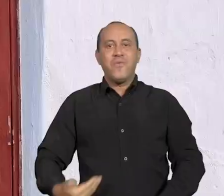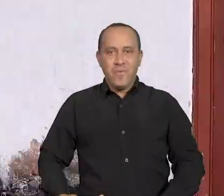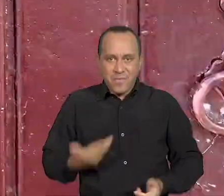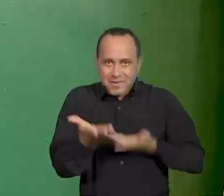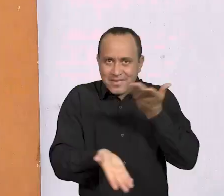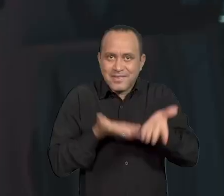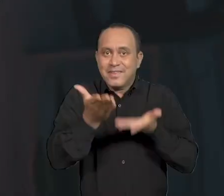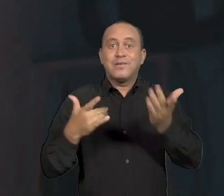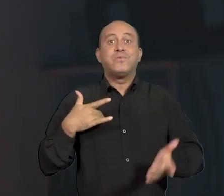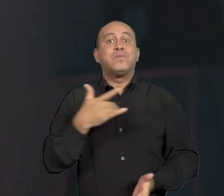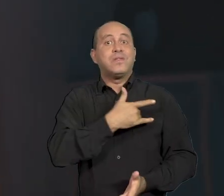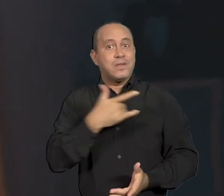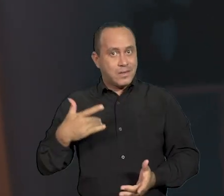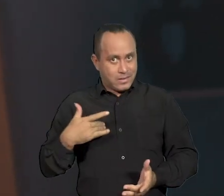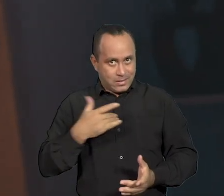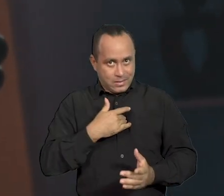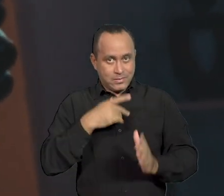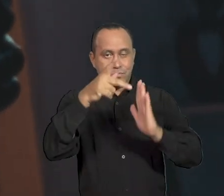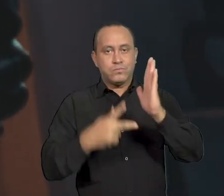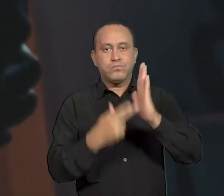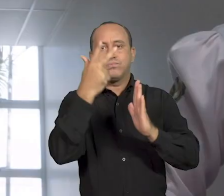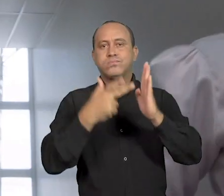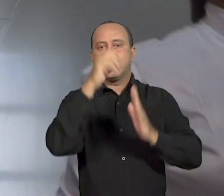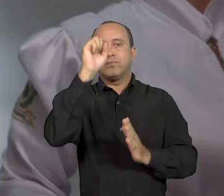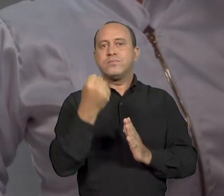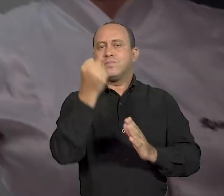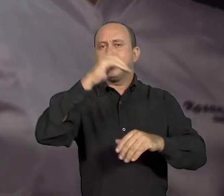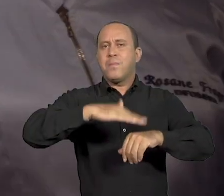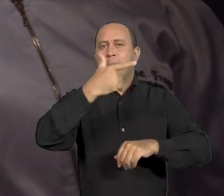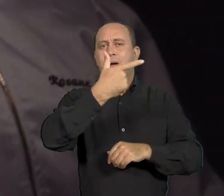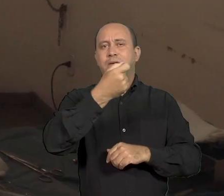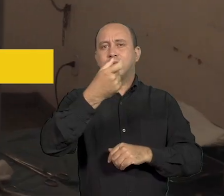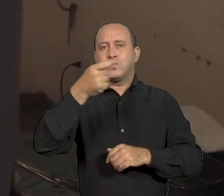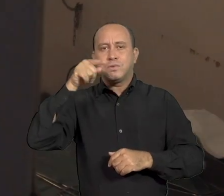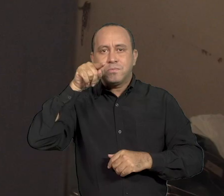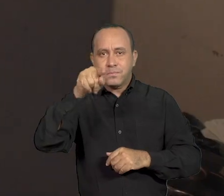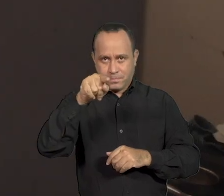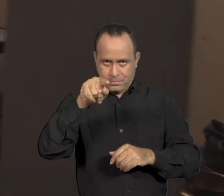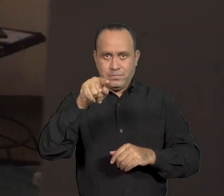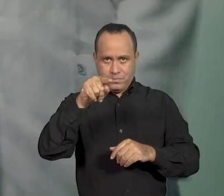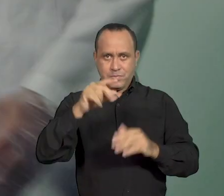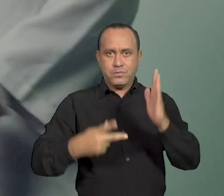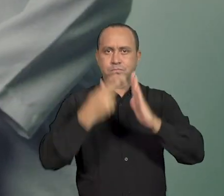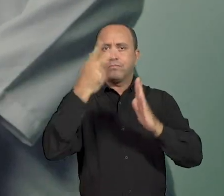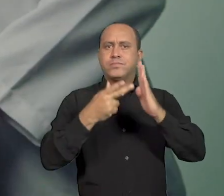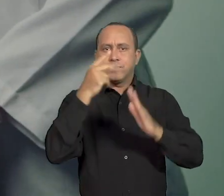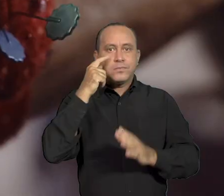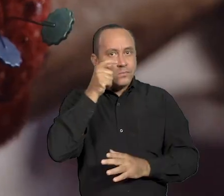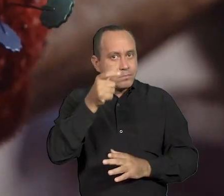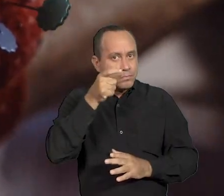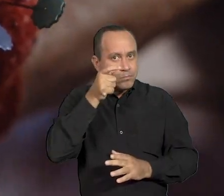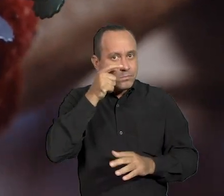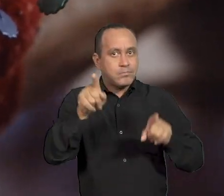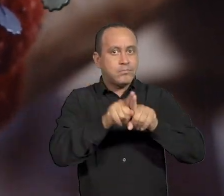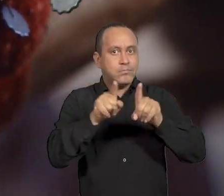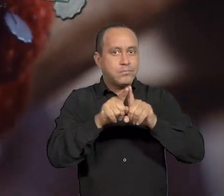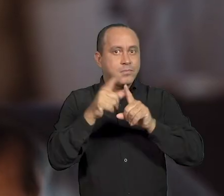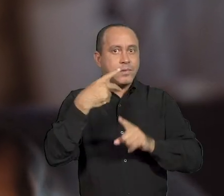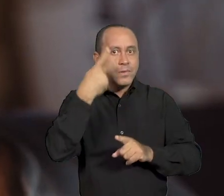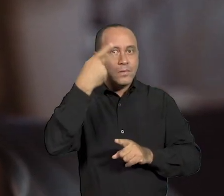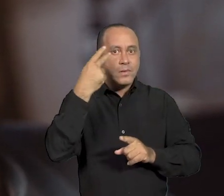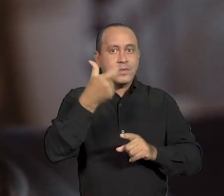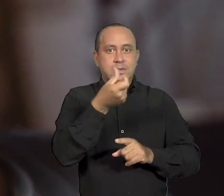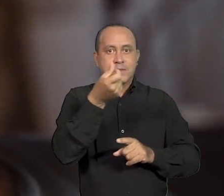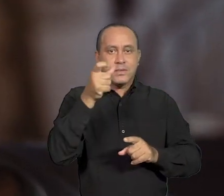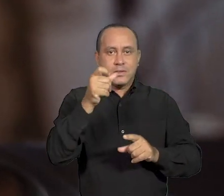governo tá cuidando da saúde. O Opera Sergipe já realizou mais de 2.000 cirurgias. E com o Enxerga Sergipe, vão ser